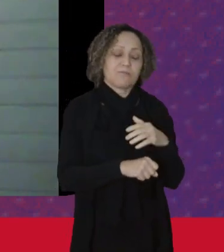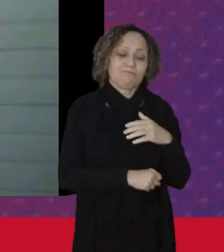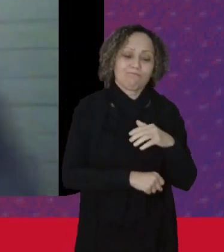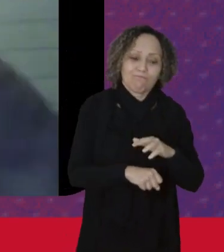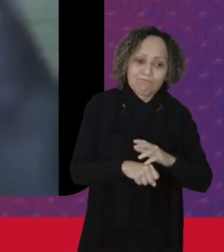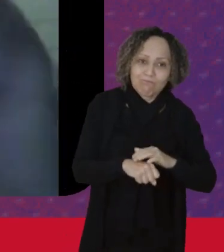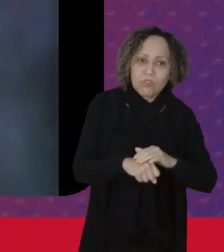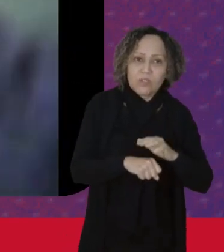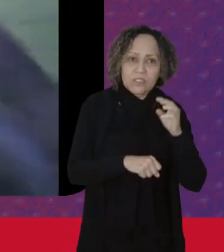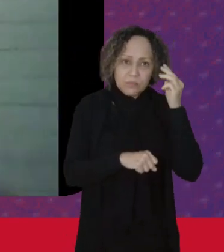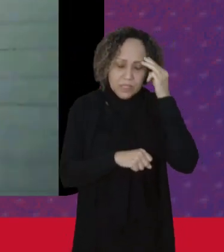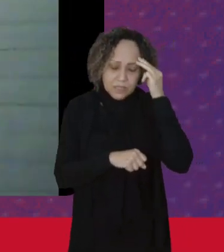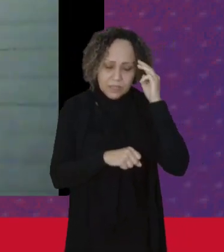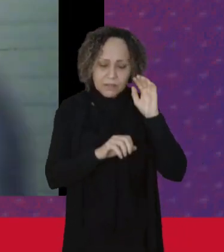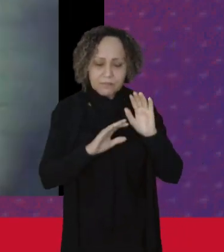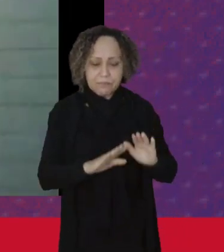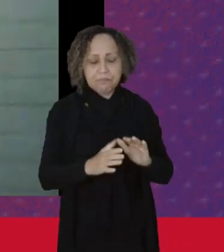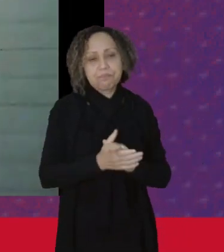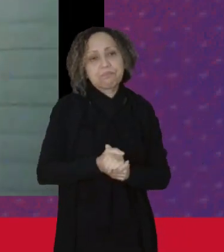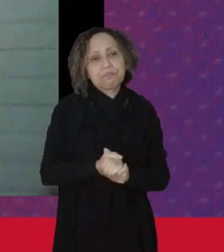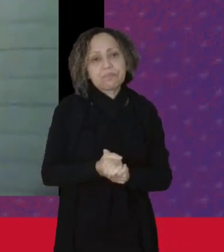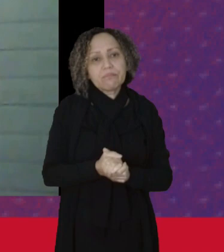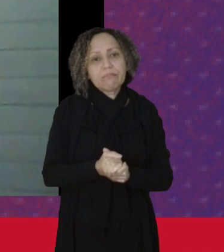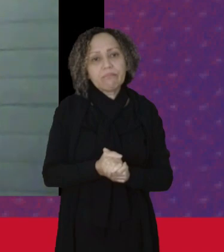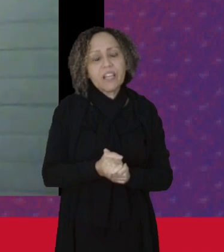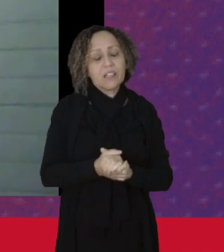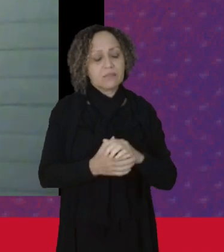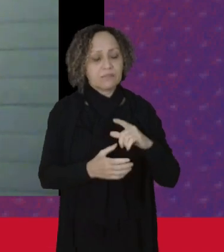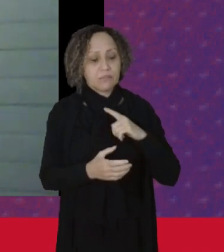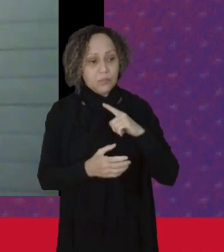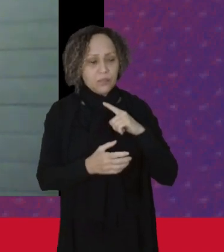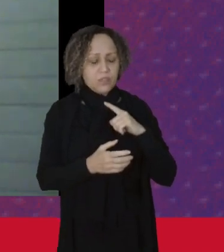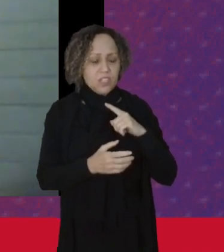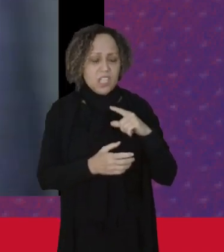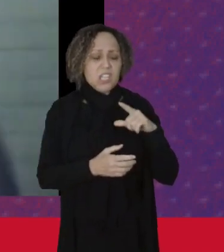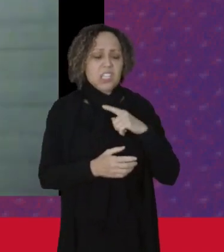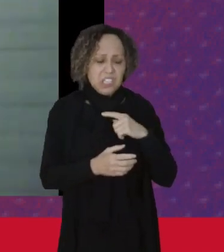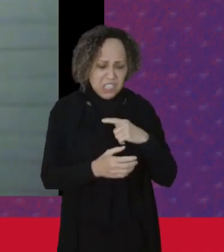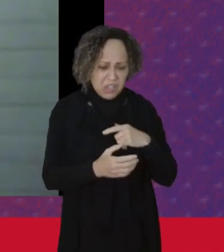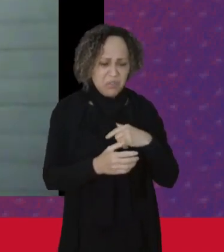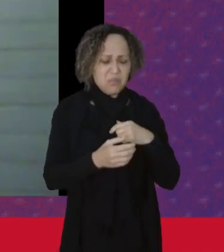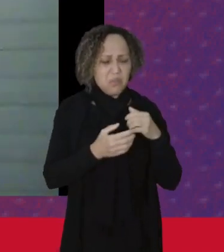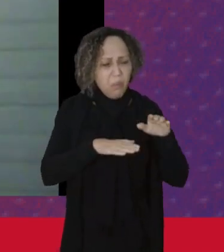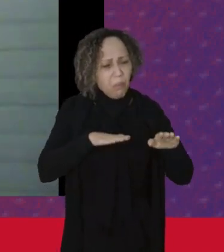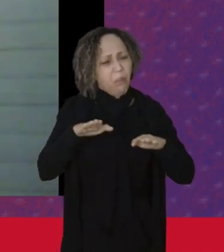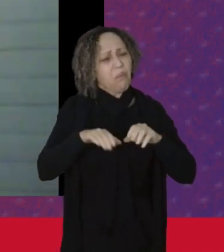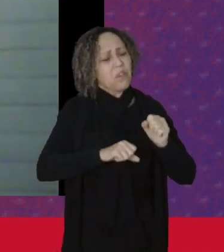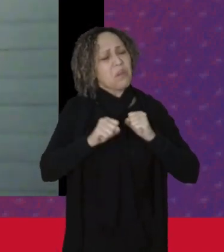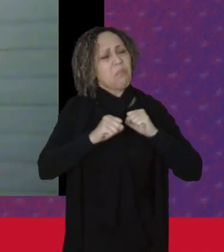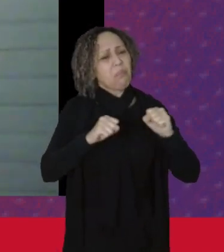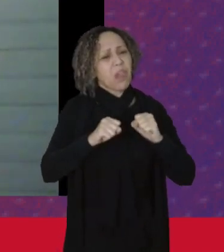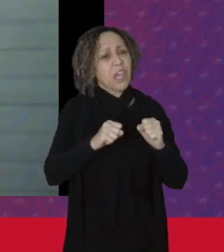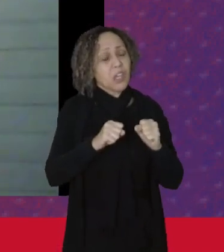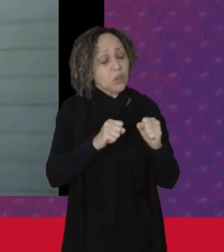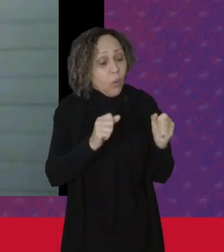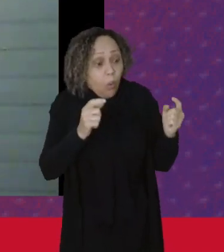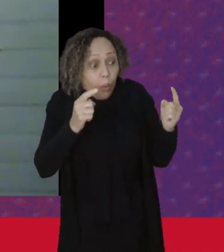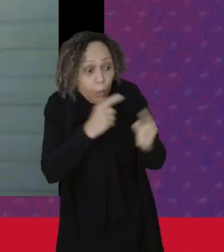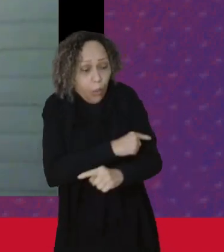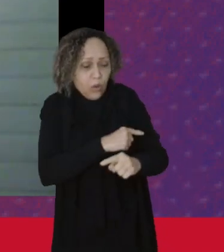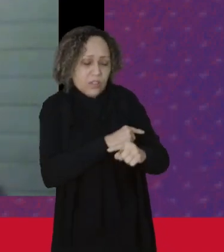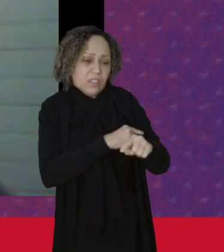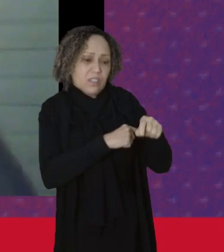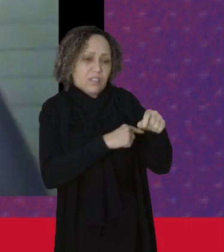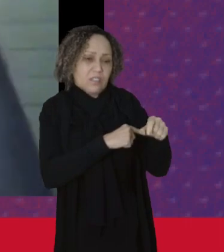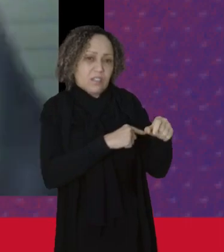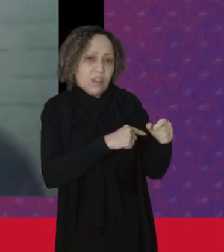reforma psiquiátrica, né, a consolidação de todo um movimento antimanicomial, e aí a gente tem, né,